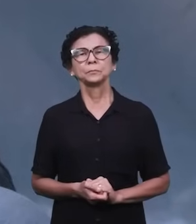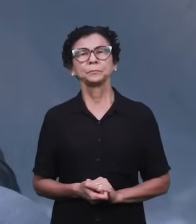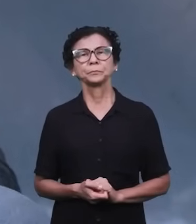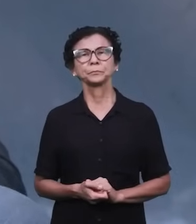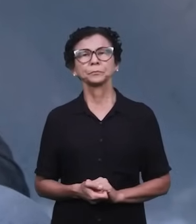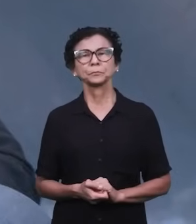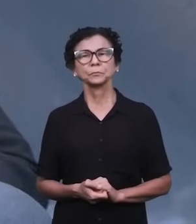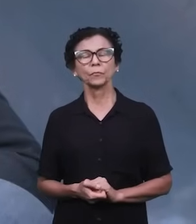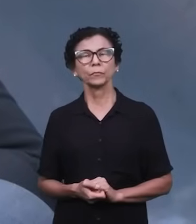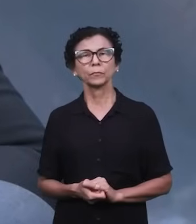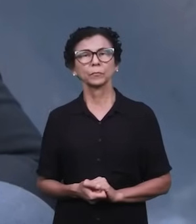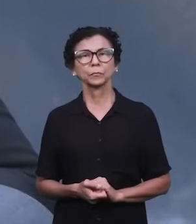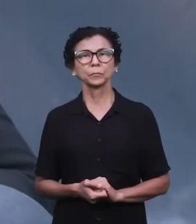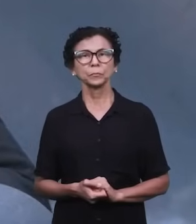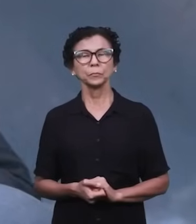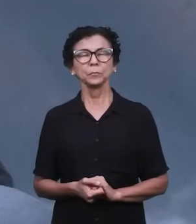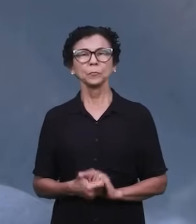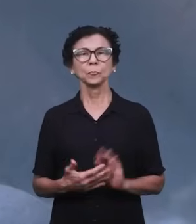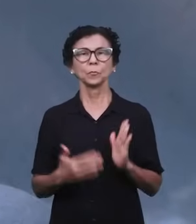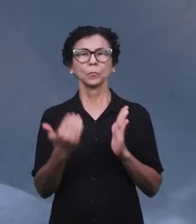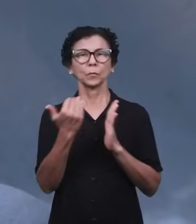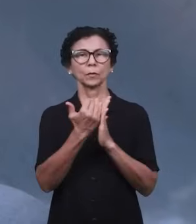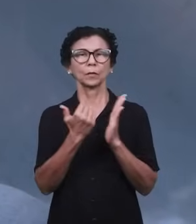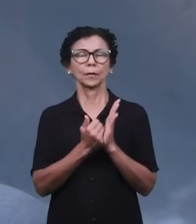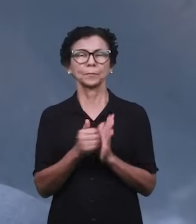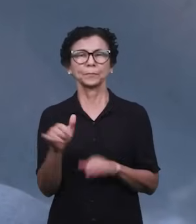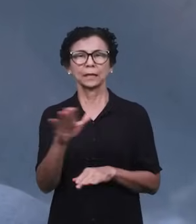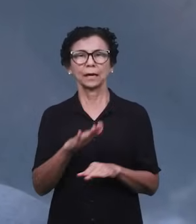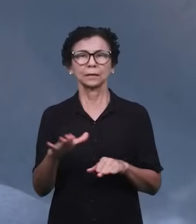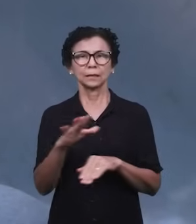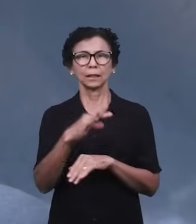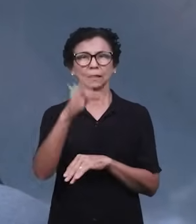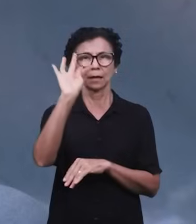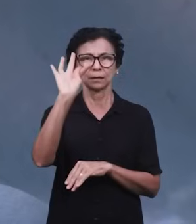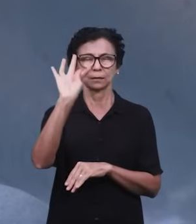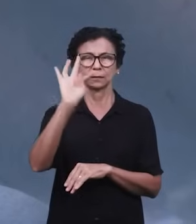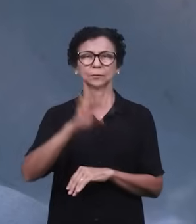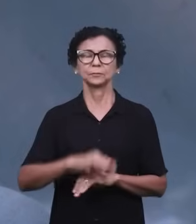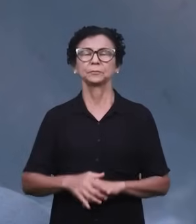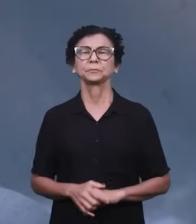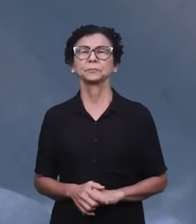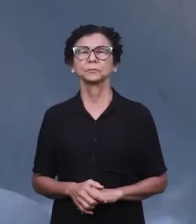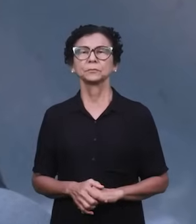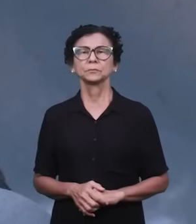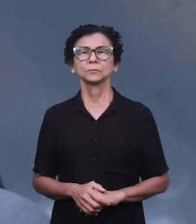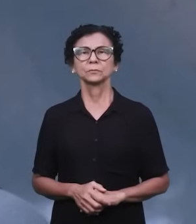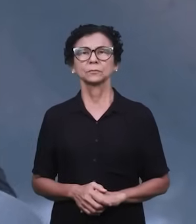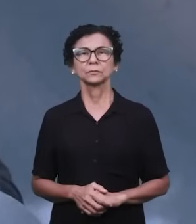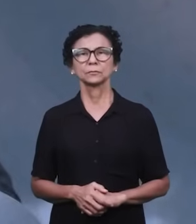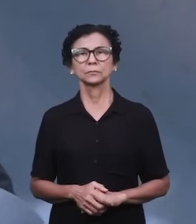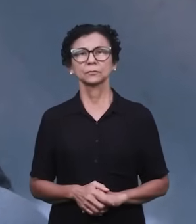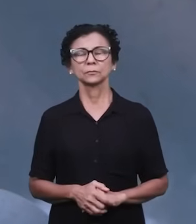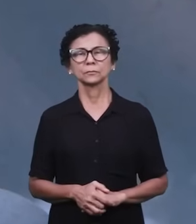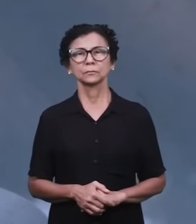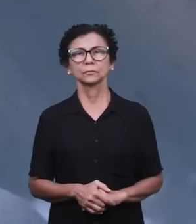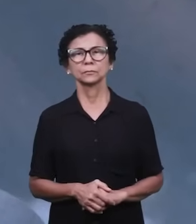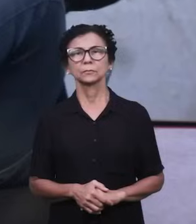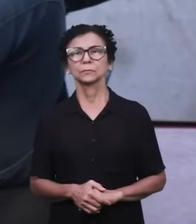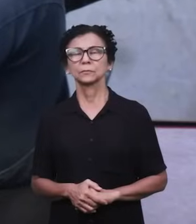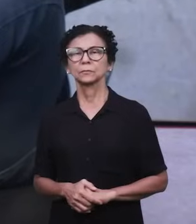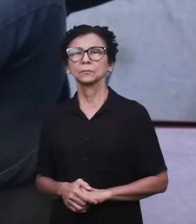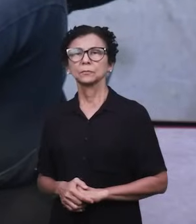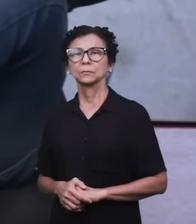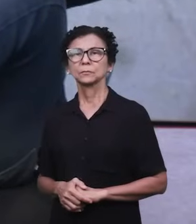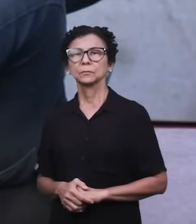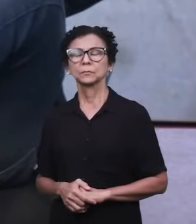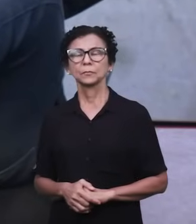sobre o programa de hoje, né? No início, na abertura, que o programa hoje vai ser um programa técnico, né? E a gente já vai começar então esse programa, a gente já